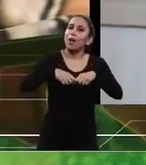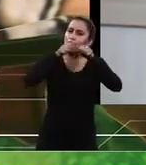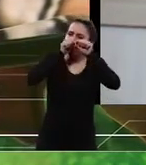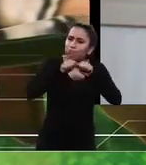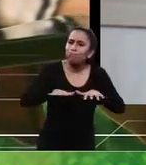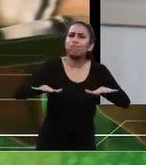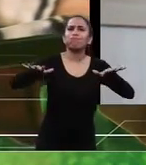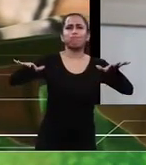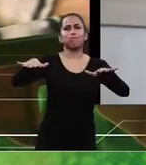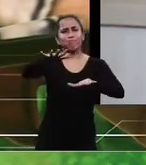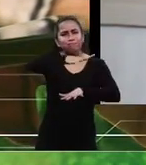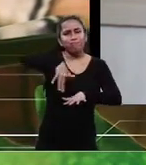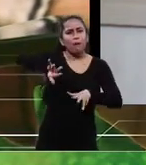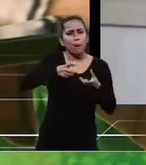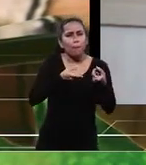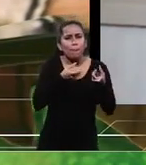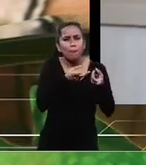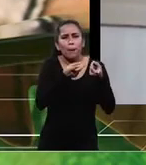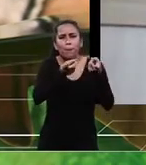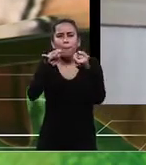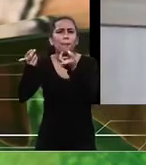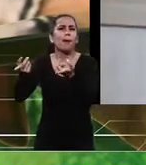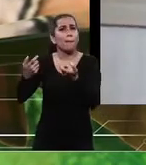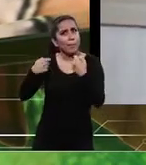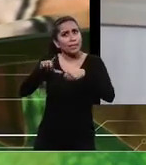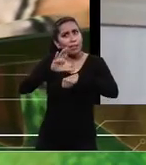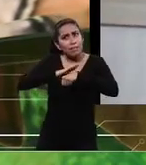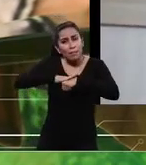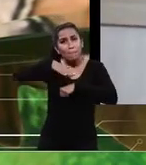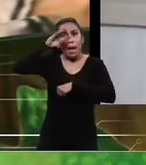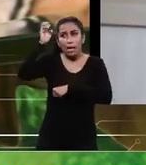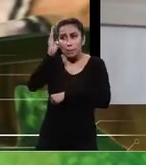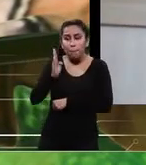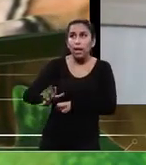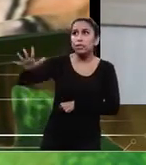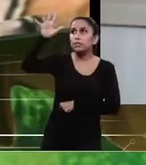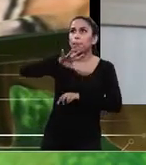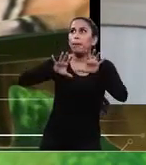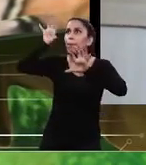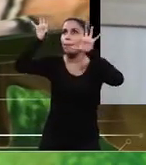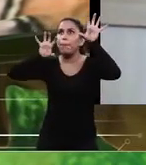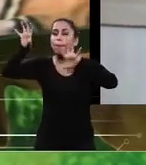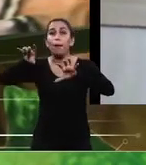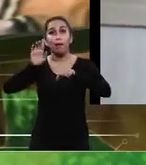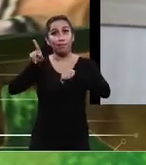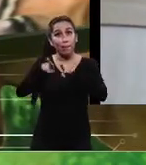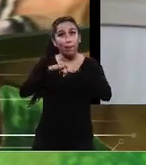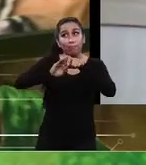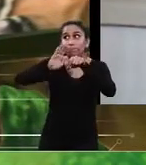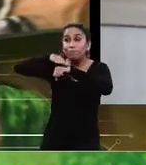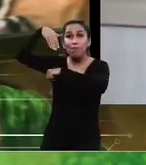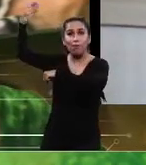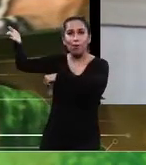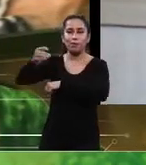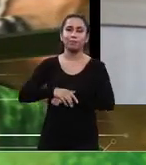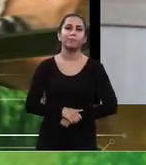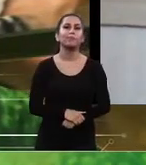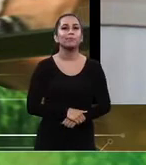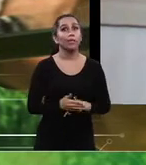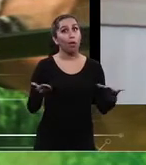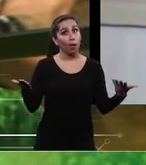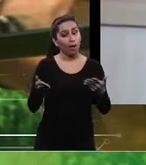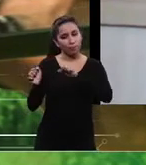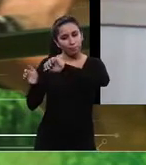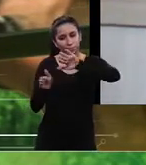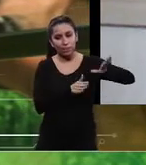no mercado, de uma forma mais forte no mercado nacional, também internacional. Neste momento, então, nós